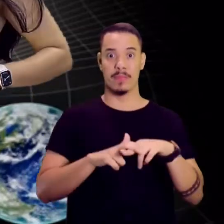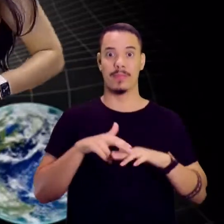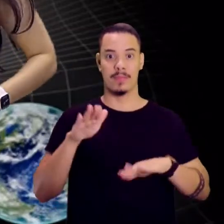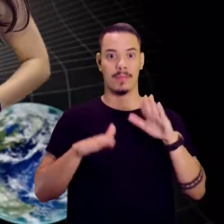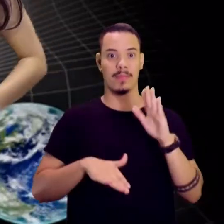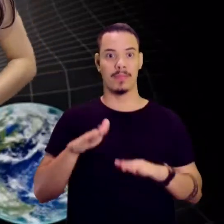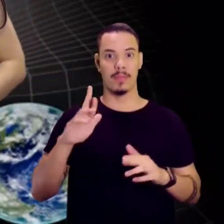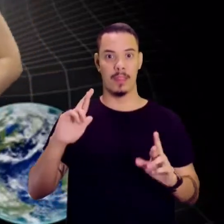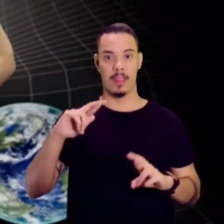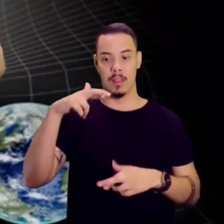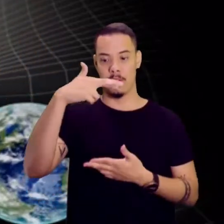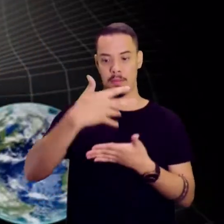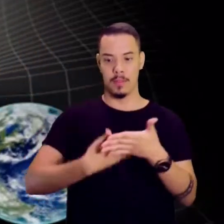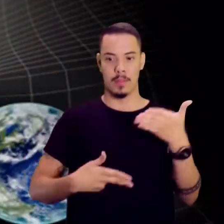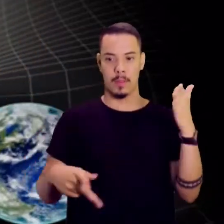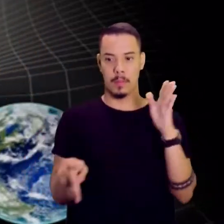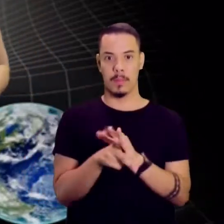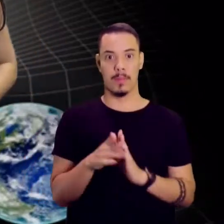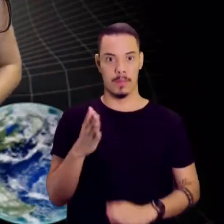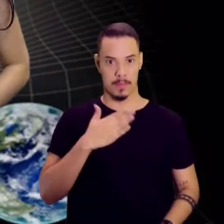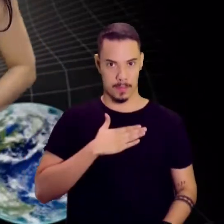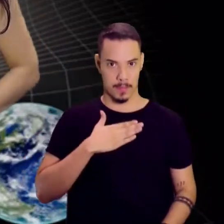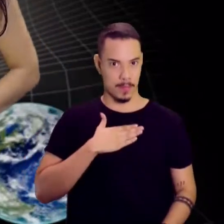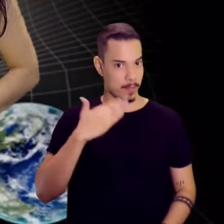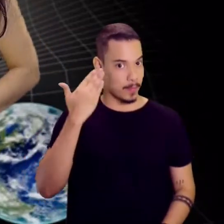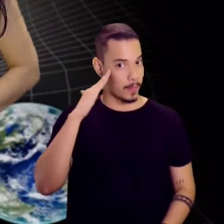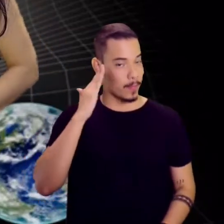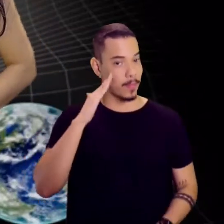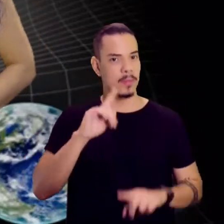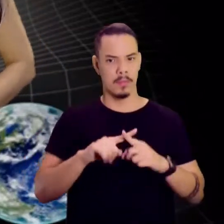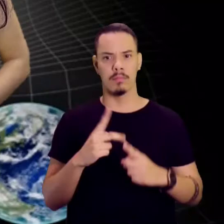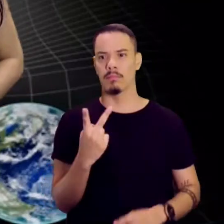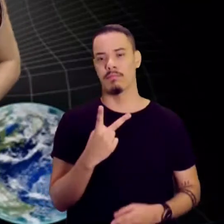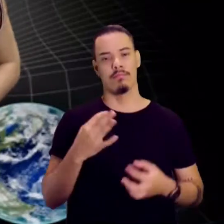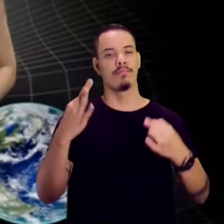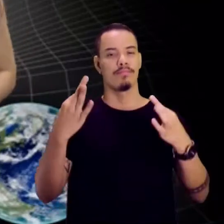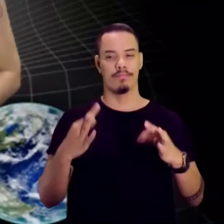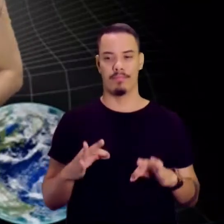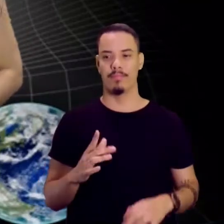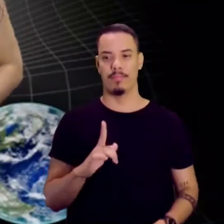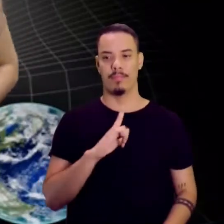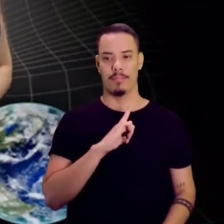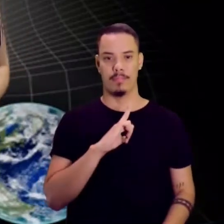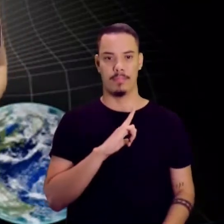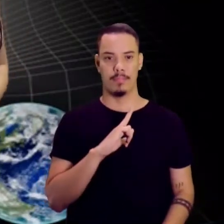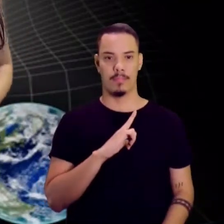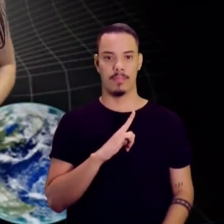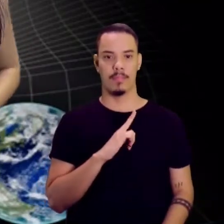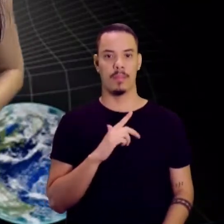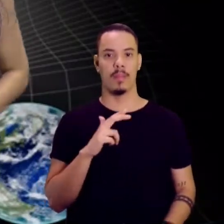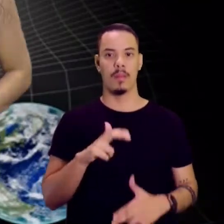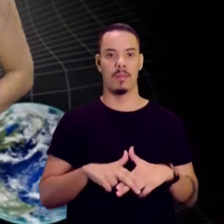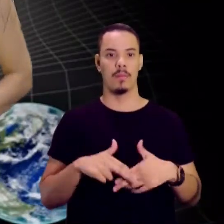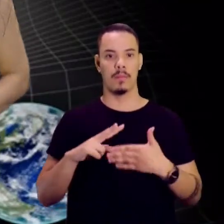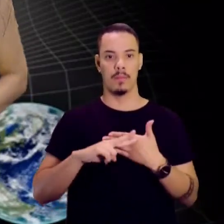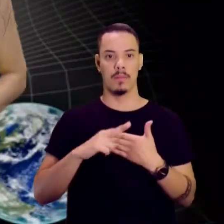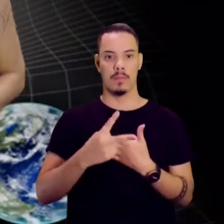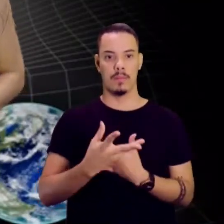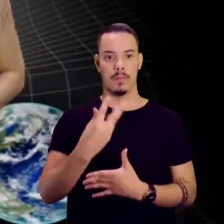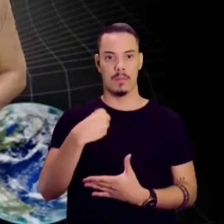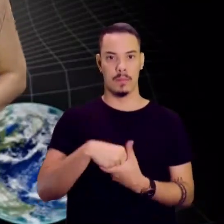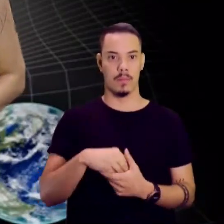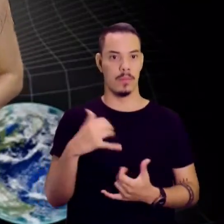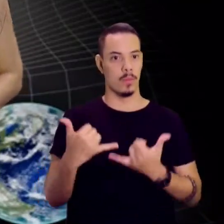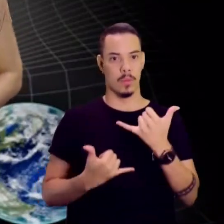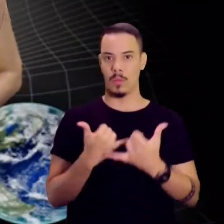né? Né? Exatamente. Entendido, pessoal? Mas com certeza os dois estão, né? Então você com uma bolinha. Submetidos aí a... É um brinquedo